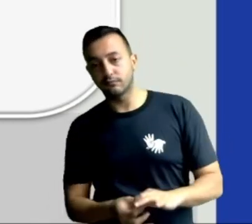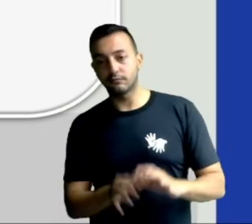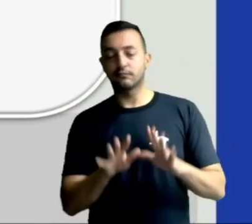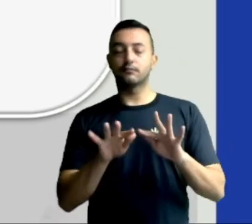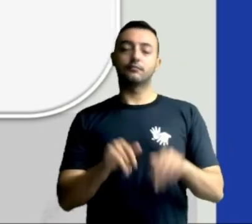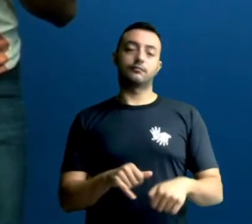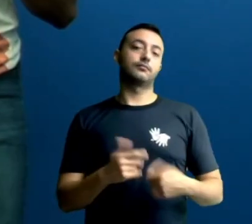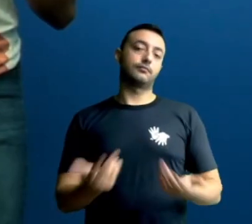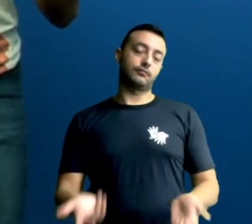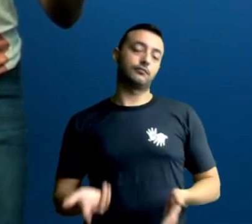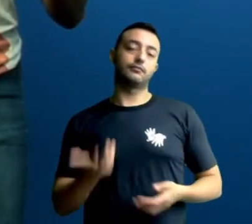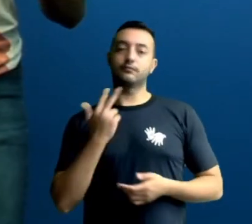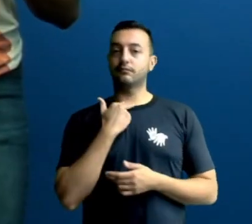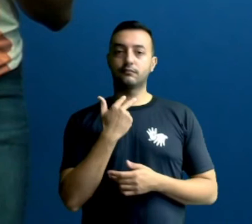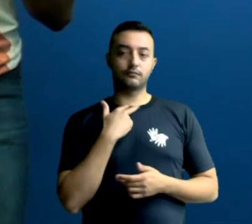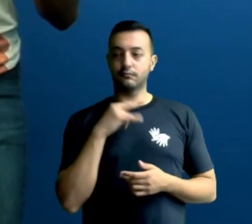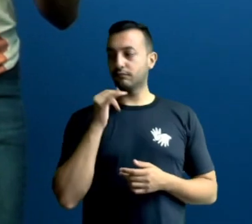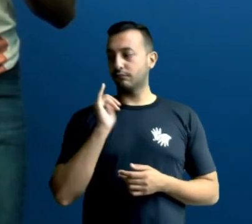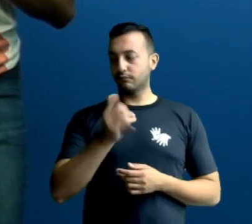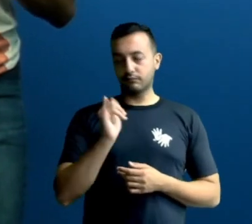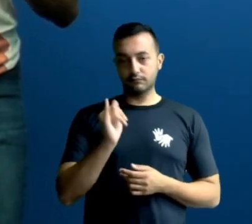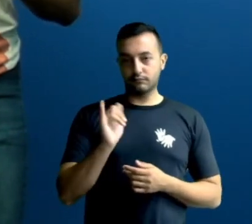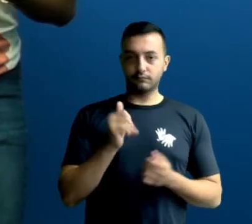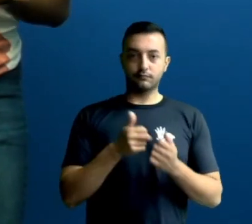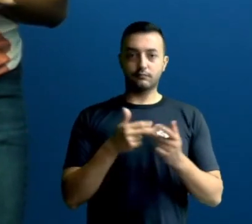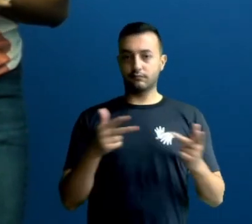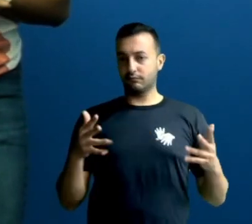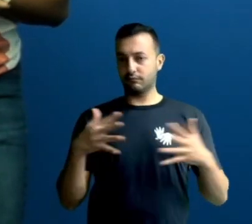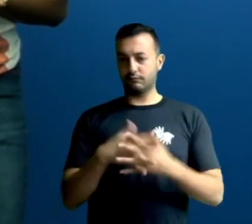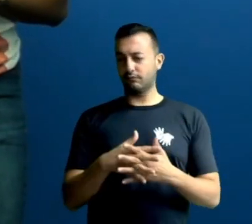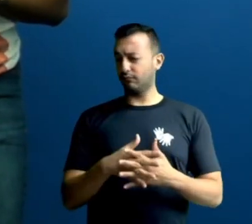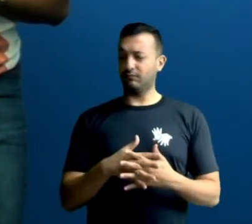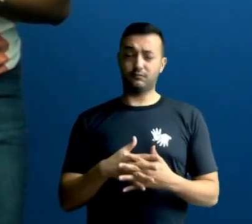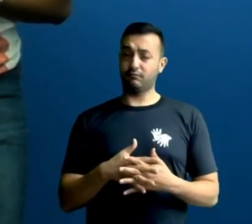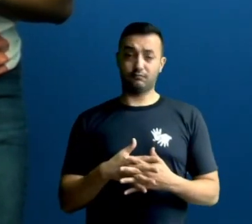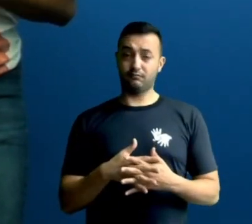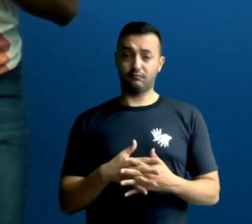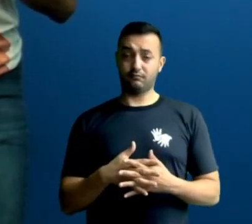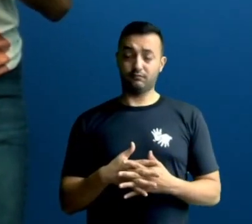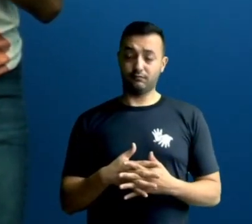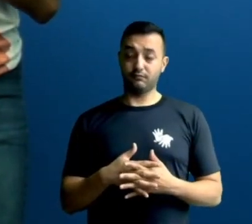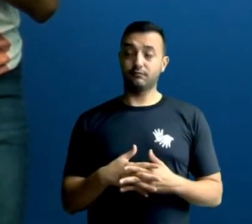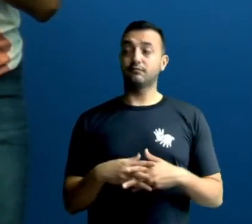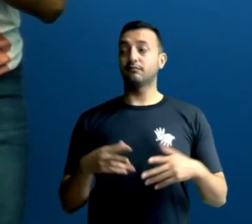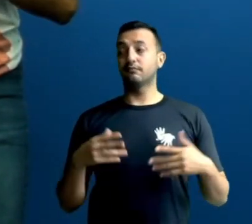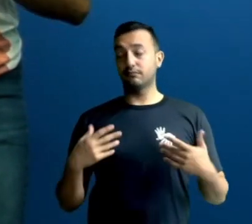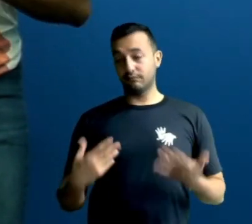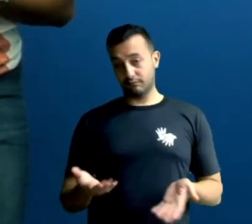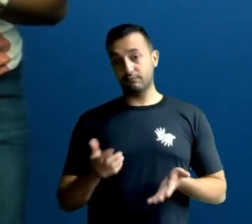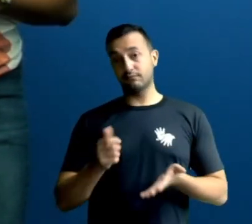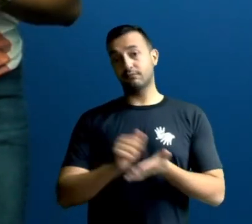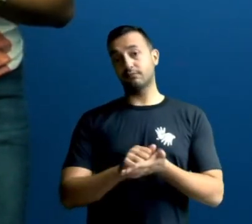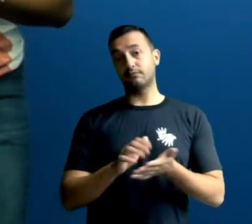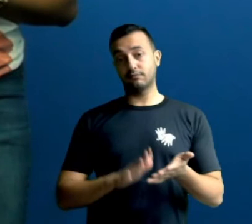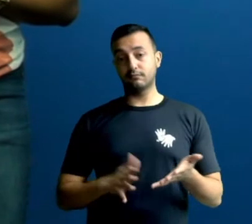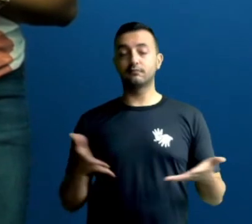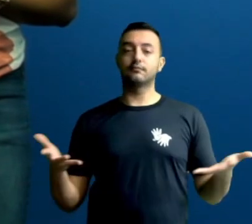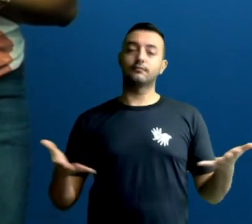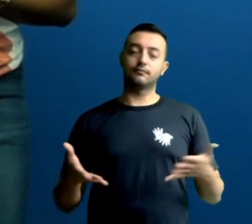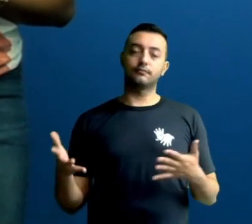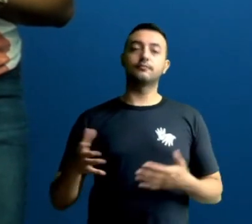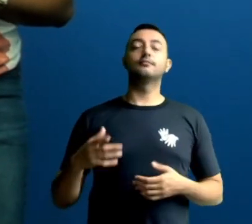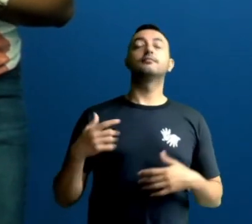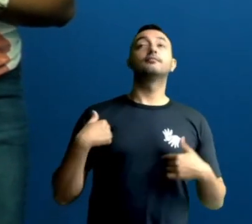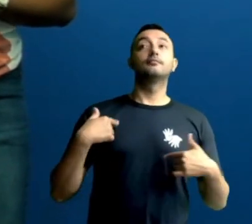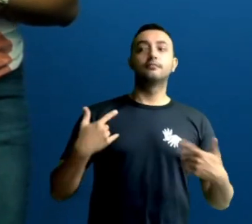fim. Então, não pode ter informações desencontradas, tá? Então, é essa atividade que eu tenho para vocês hoje e eu